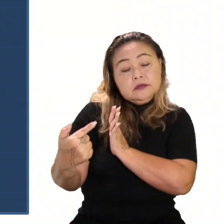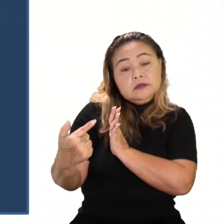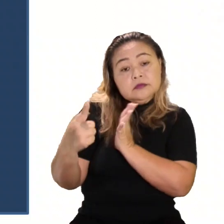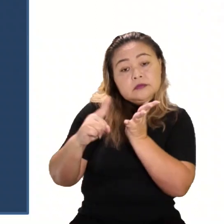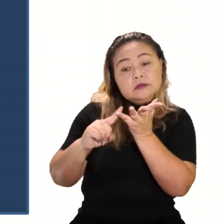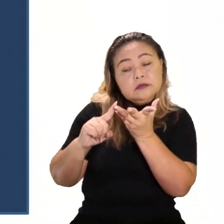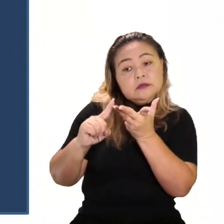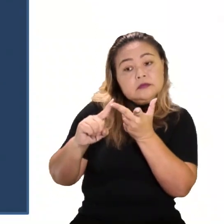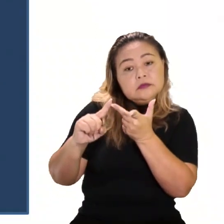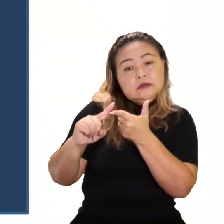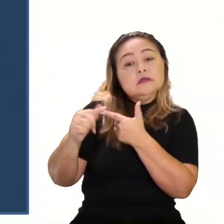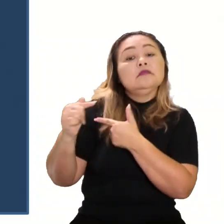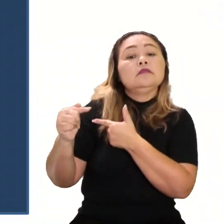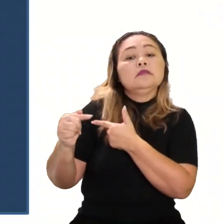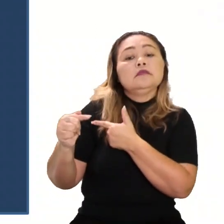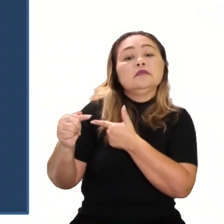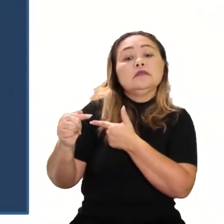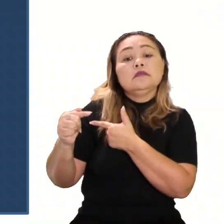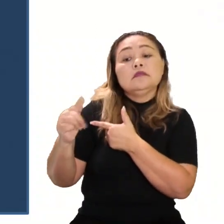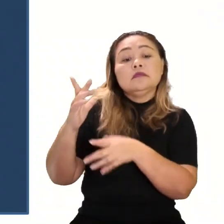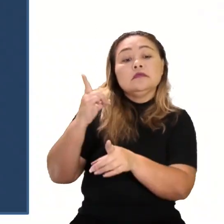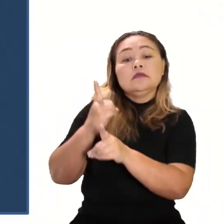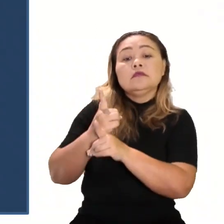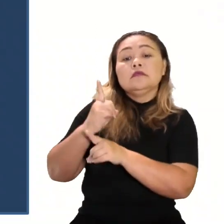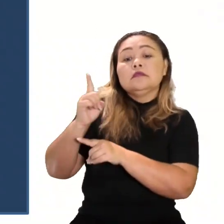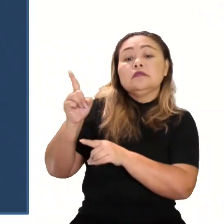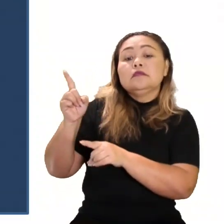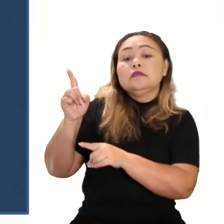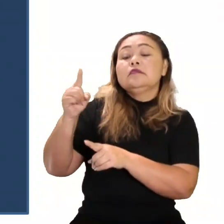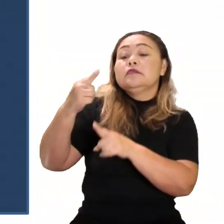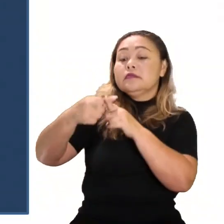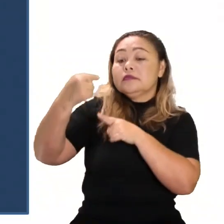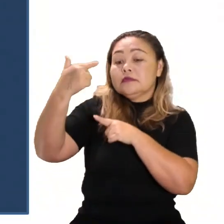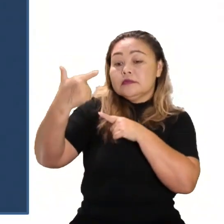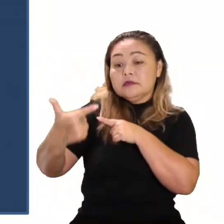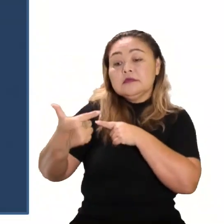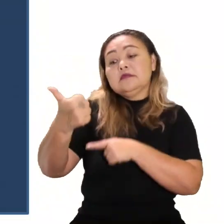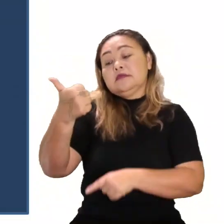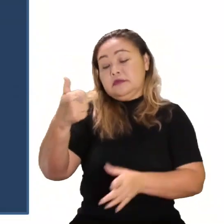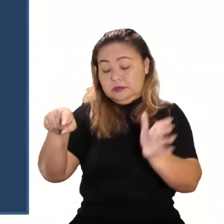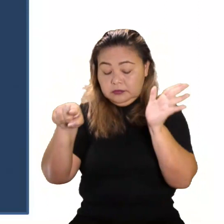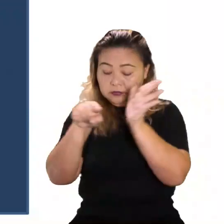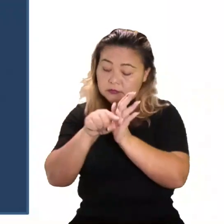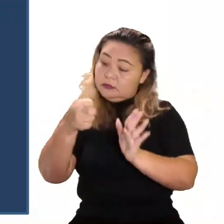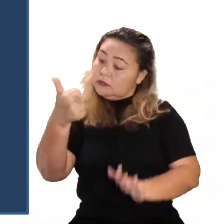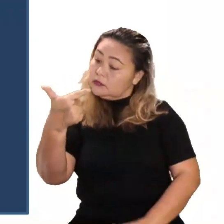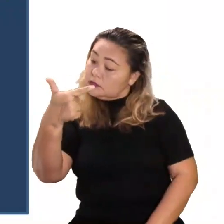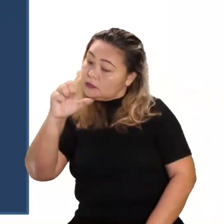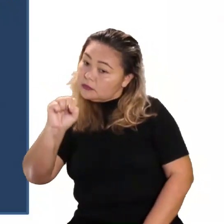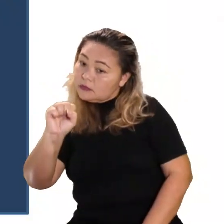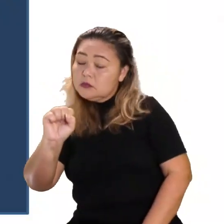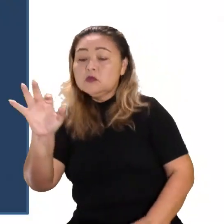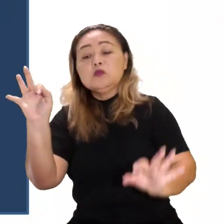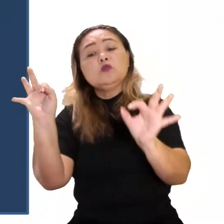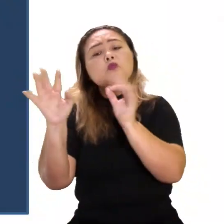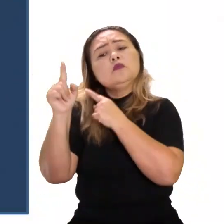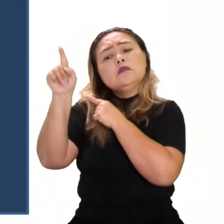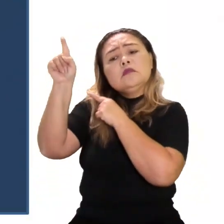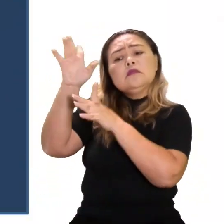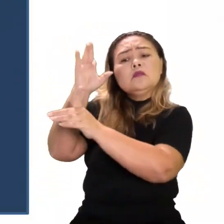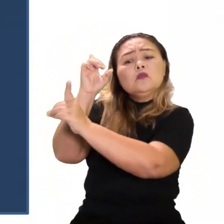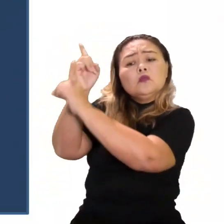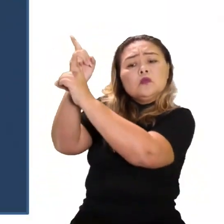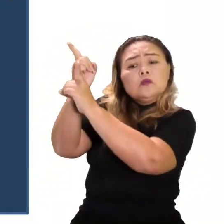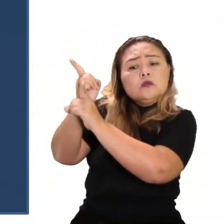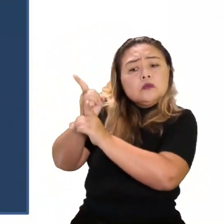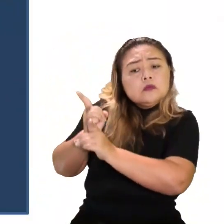3, 4, 5, 6, 7. Eu quero o oitavo, né? Vezes menos 2. Menos 128. Pronto, chegamos